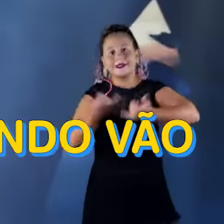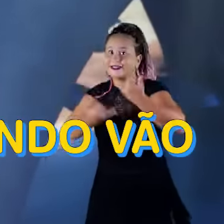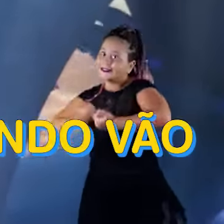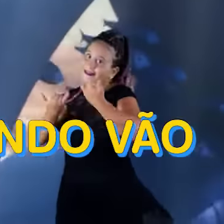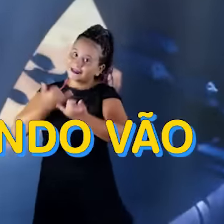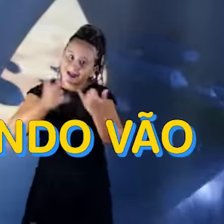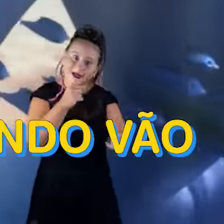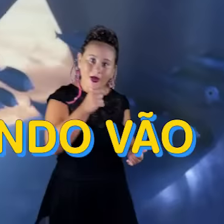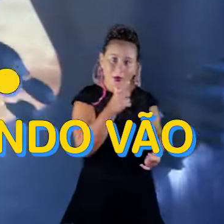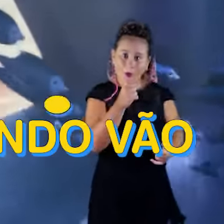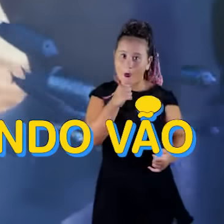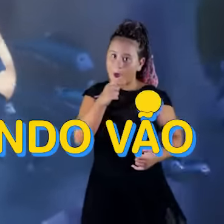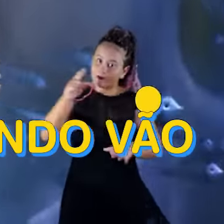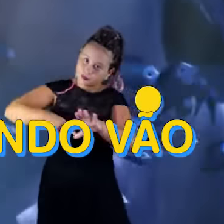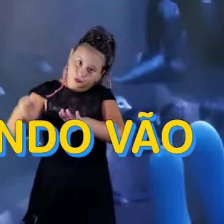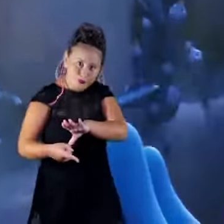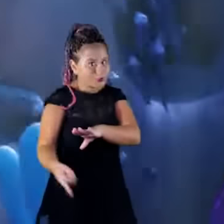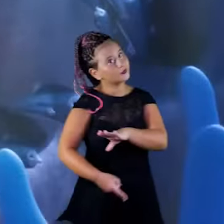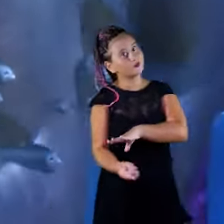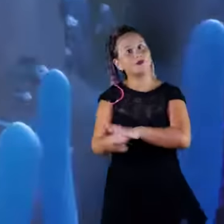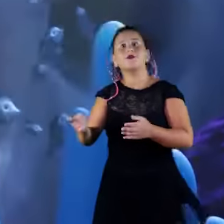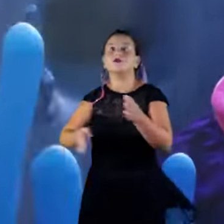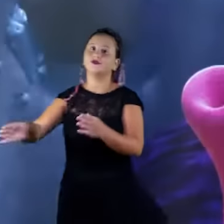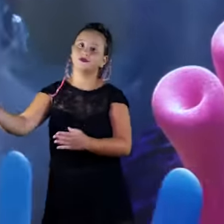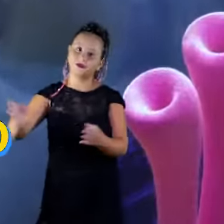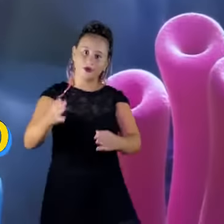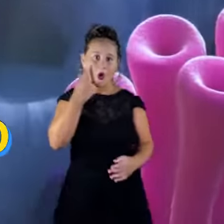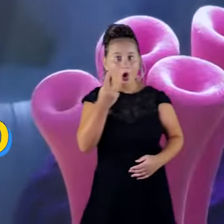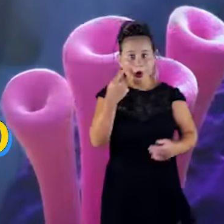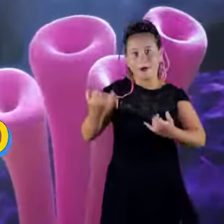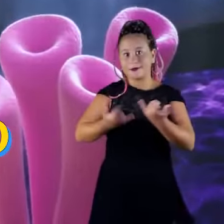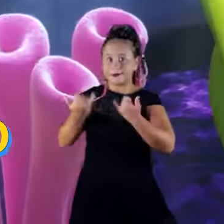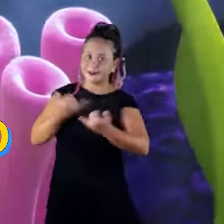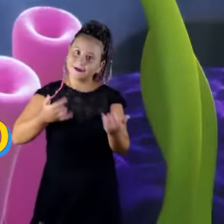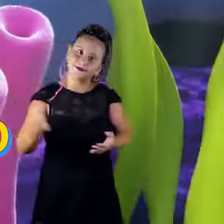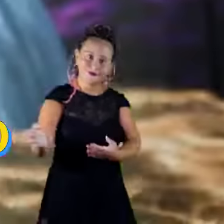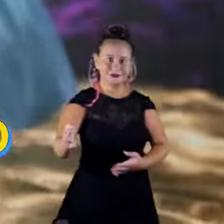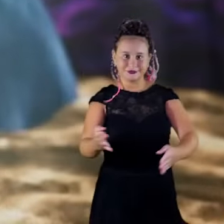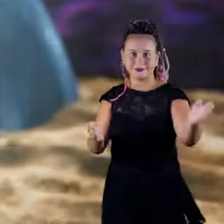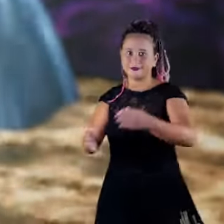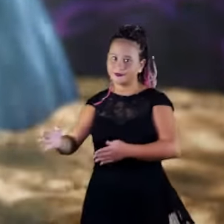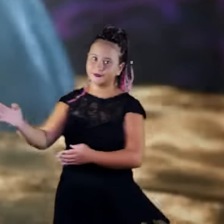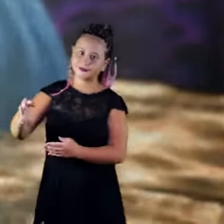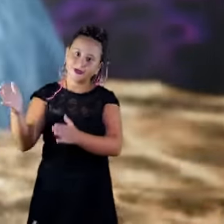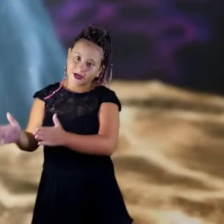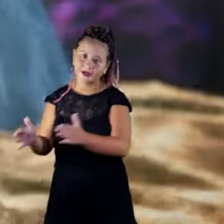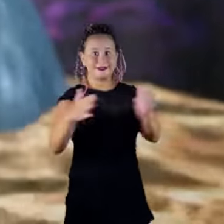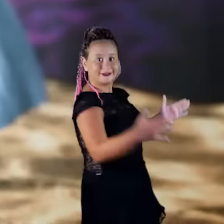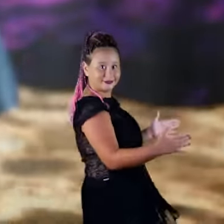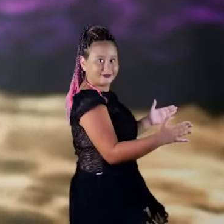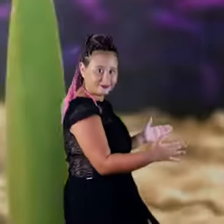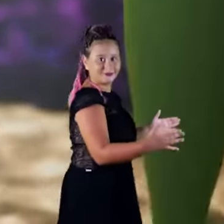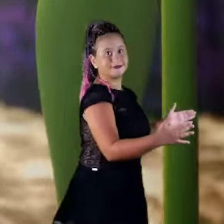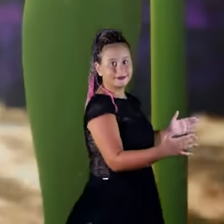brincam na água até o fundo vão. Vejam como brincam, bem cuidados eles estão. Um é